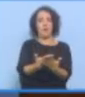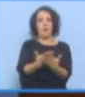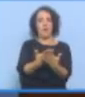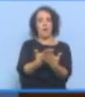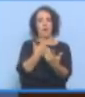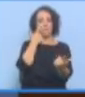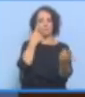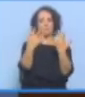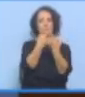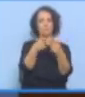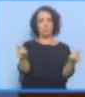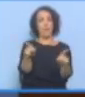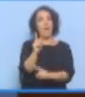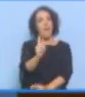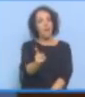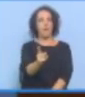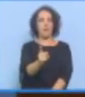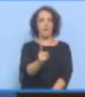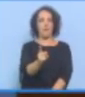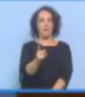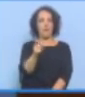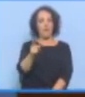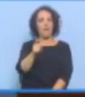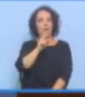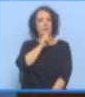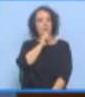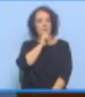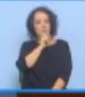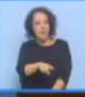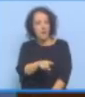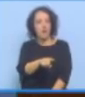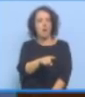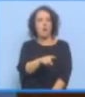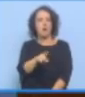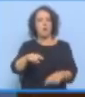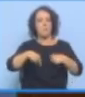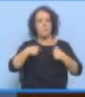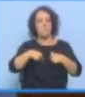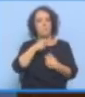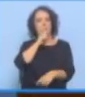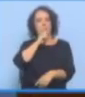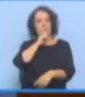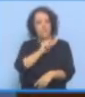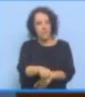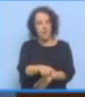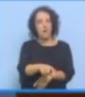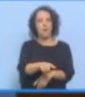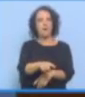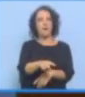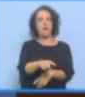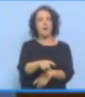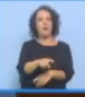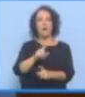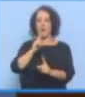o cristão é isso, é que ele tenha a capacidade para integrar todos à